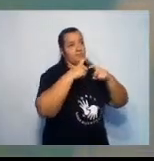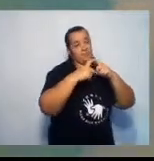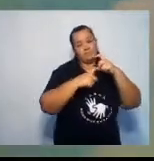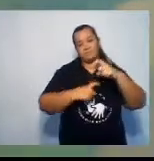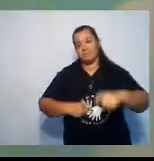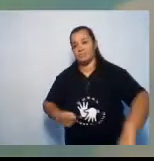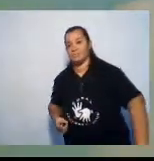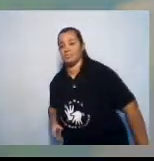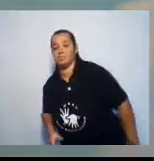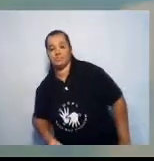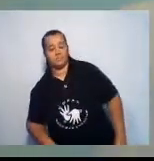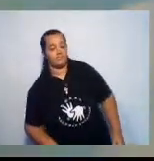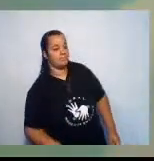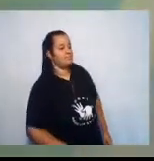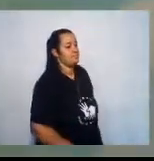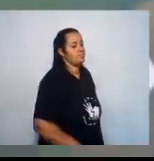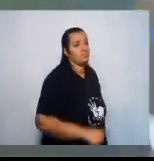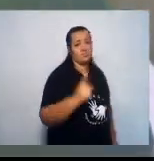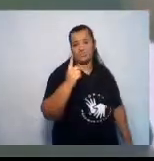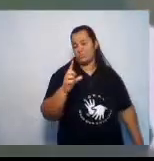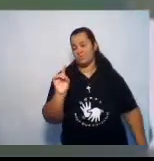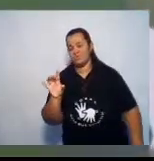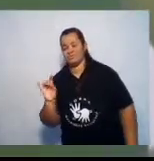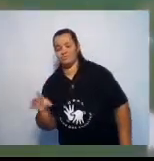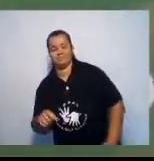prazer, uma transa apenas.